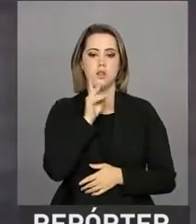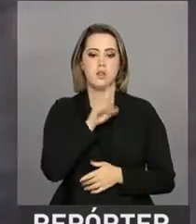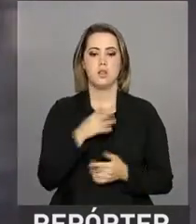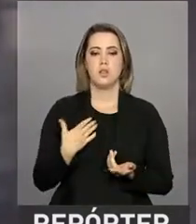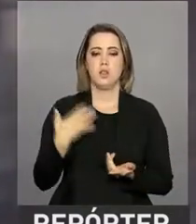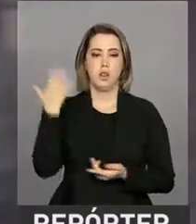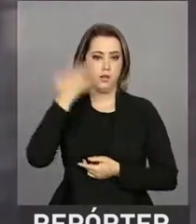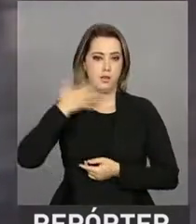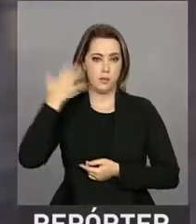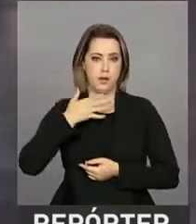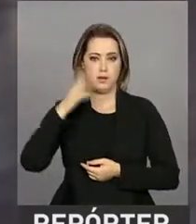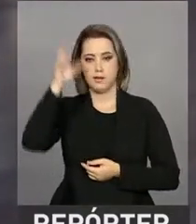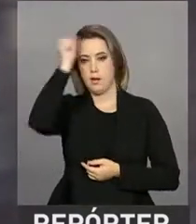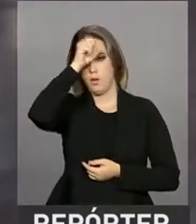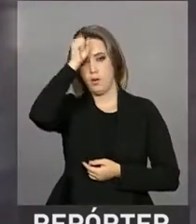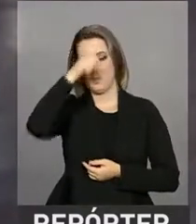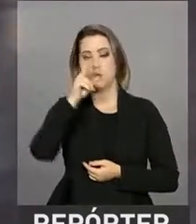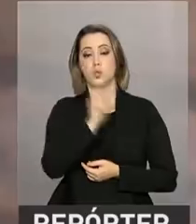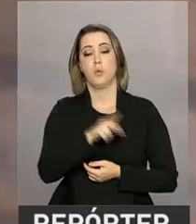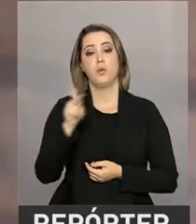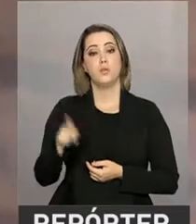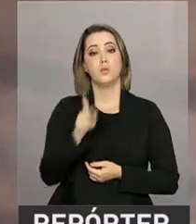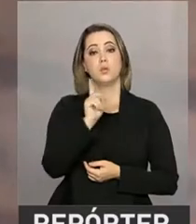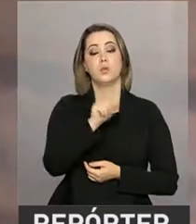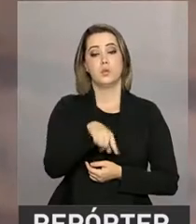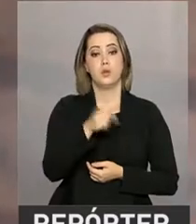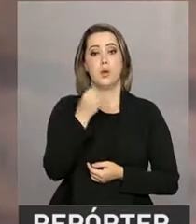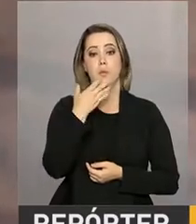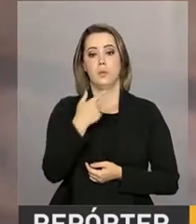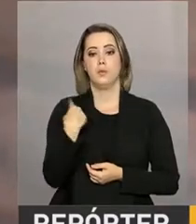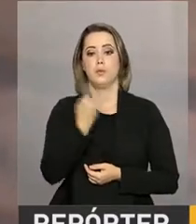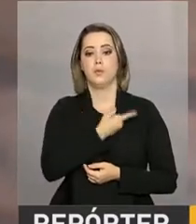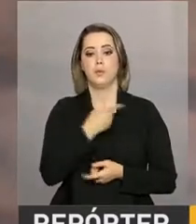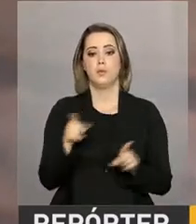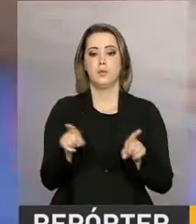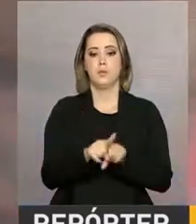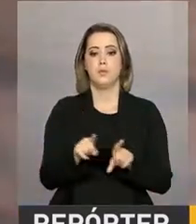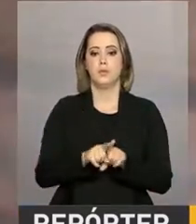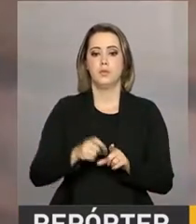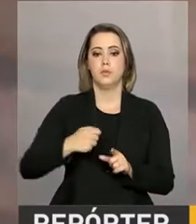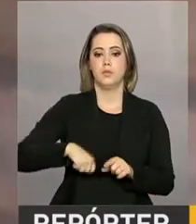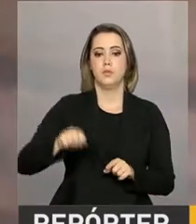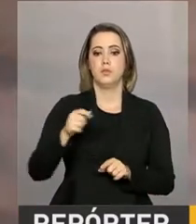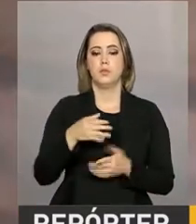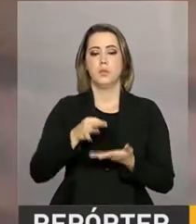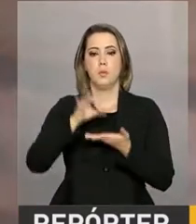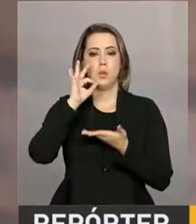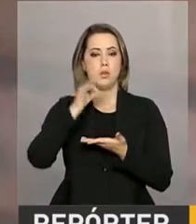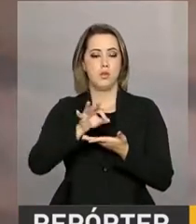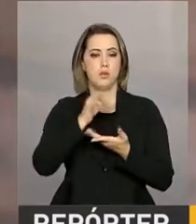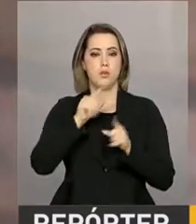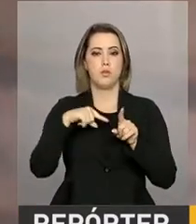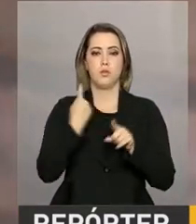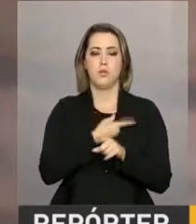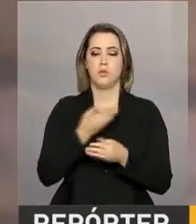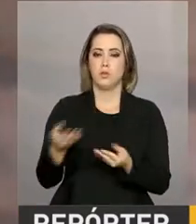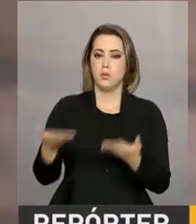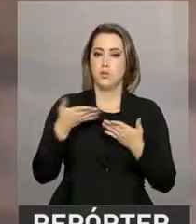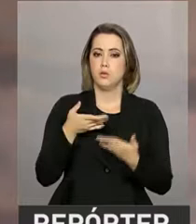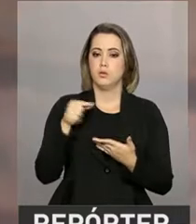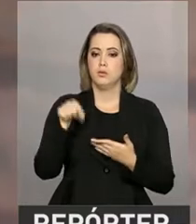oficinas, as professoras é muito boa. Nós jogamos quando nós terminamos o café da manhã e nós vem para aqui